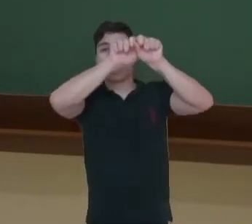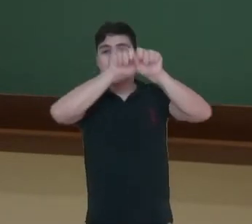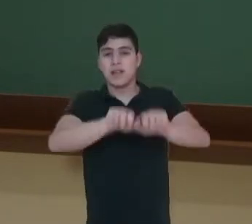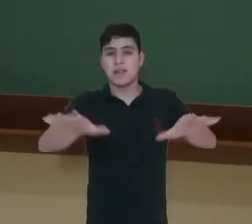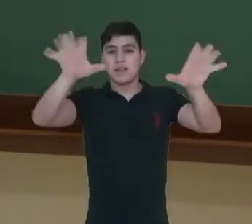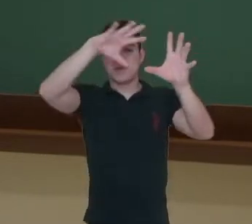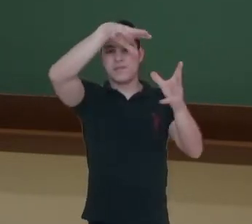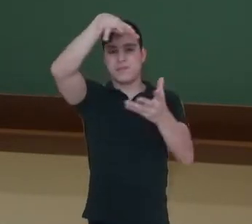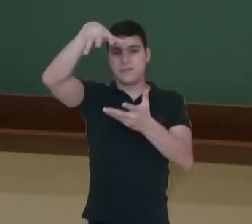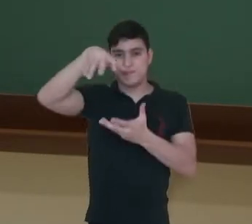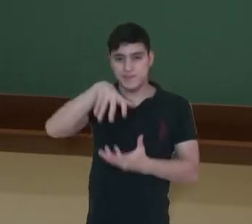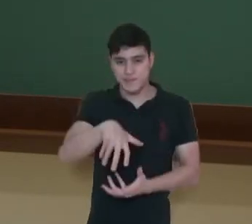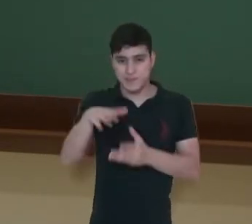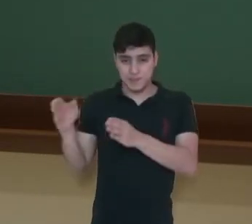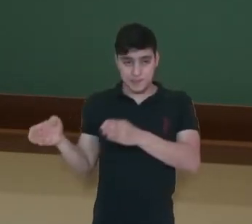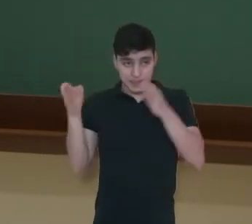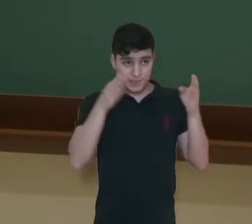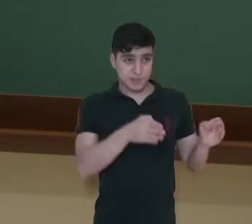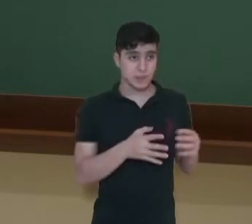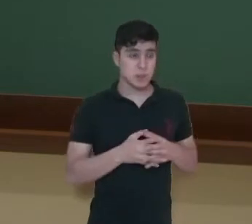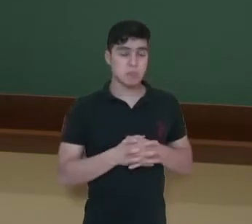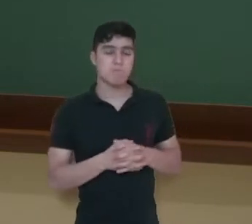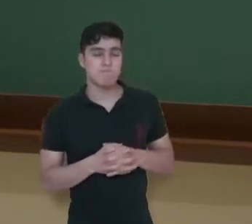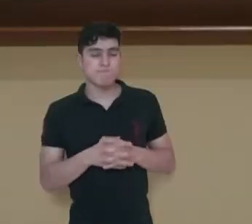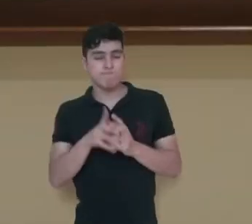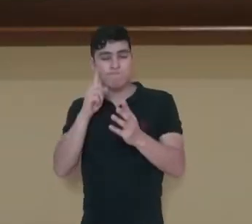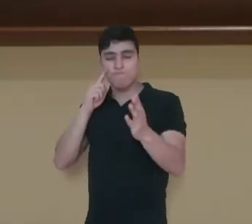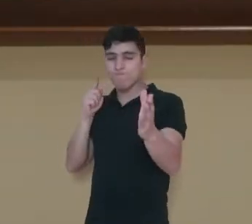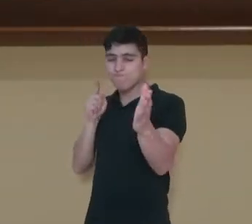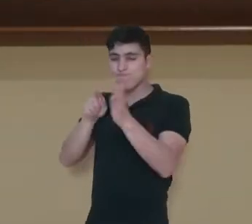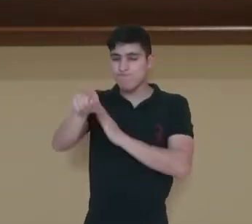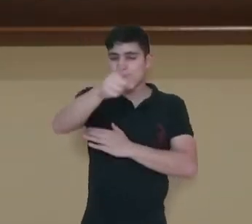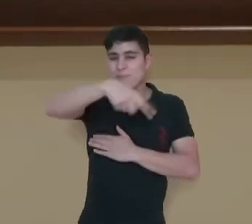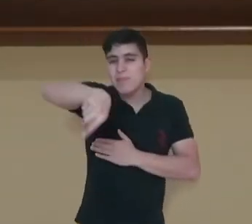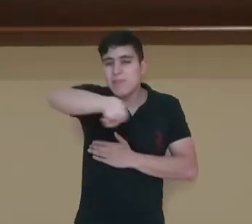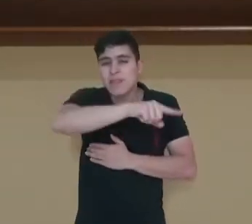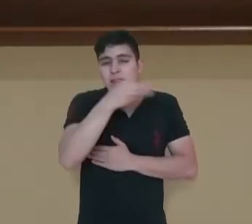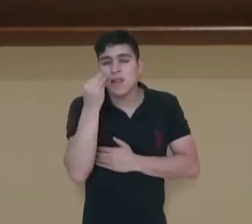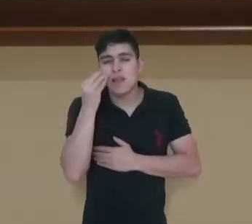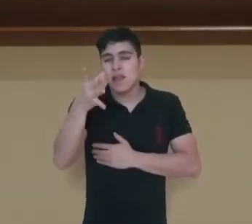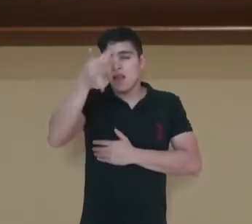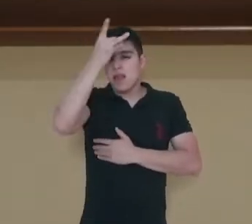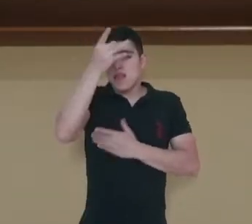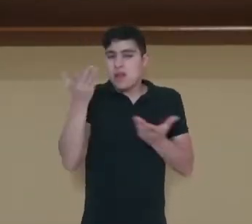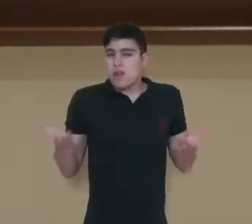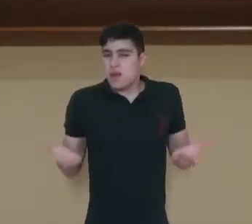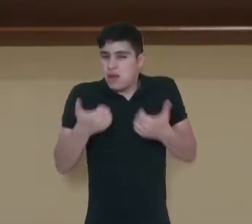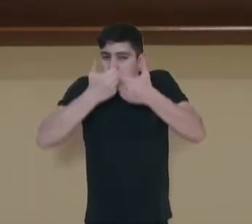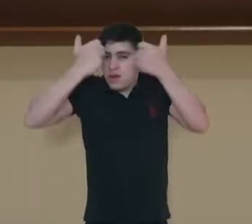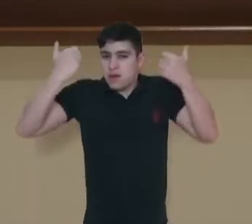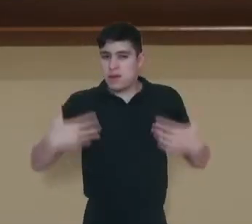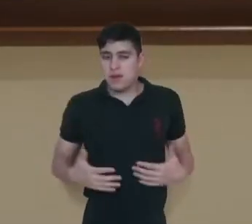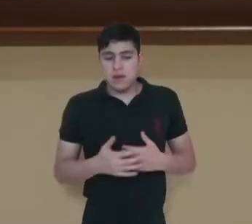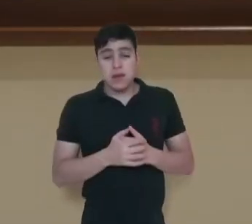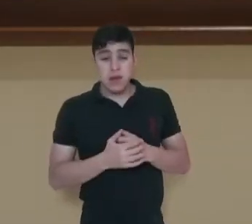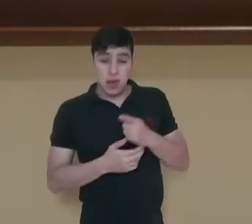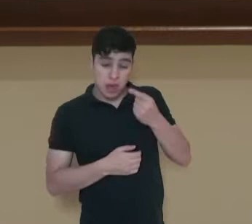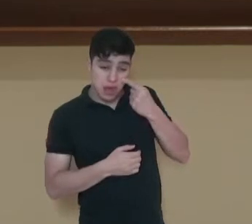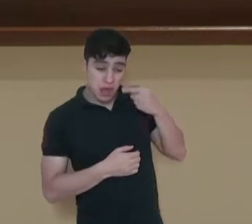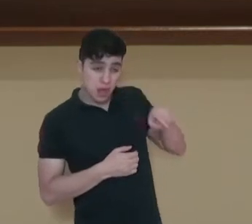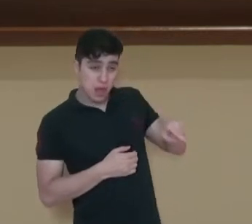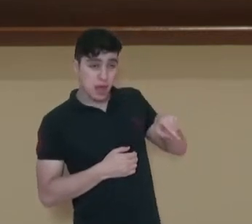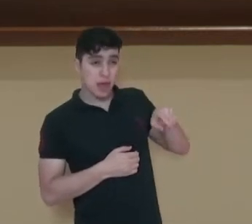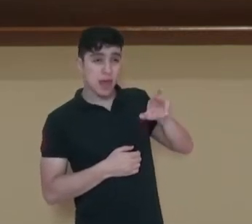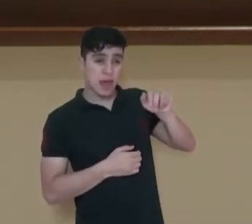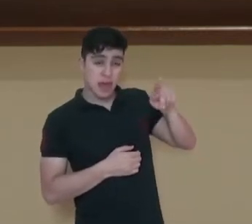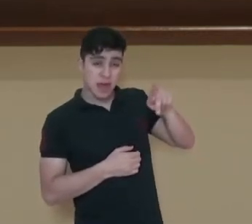mundo. E nós temos agora uma perguntinha só para a gente tentar fixar o que a gente viu até agora. Qual a diferença da temática do rap dos